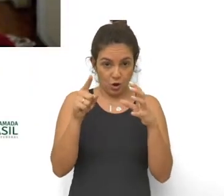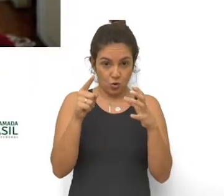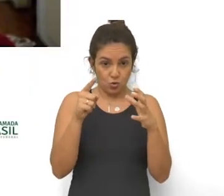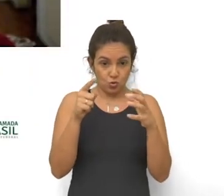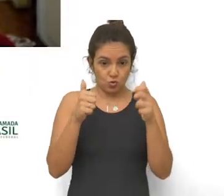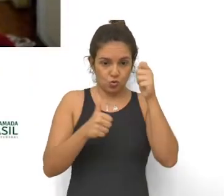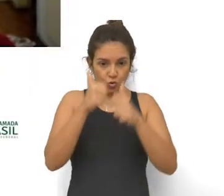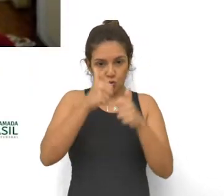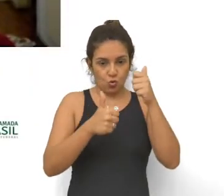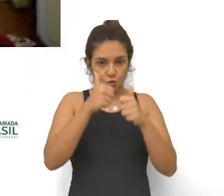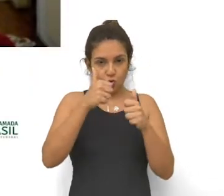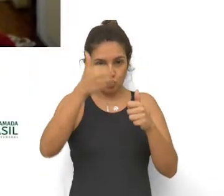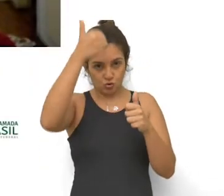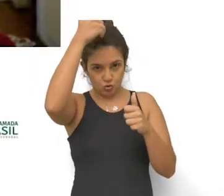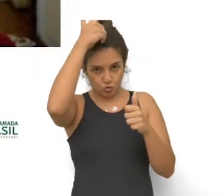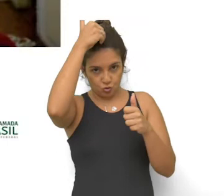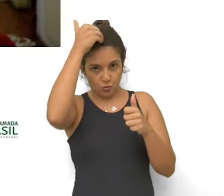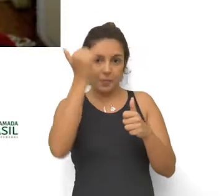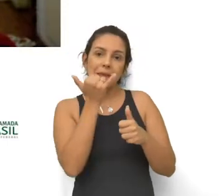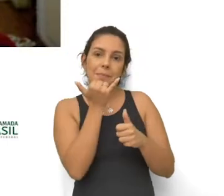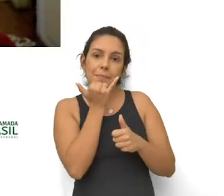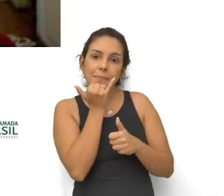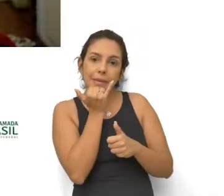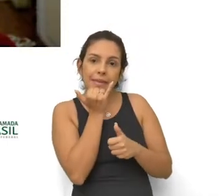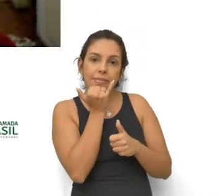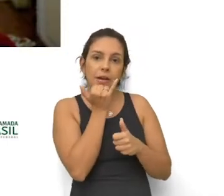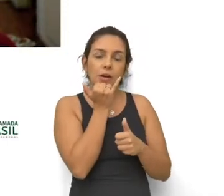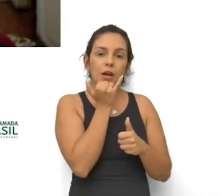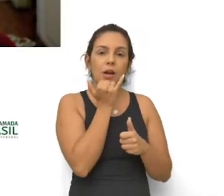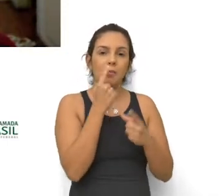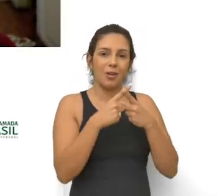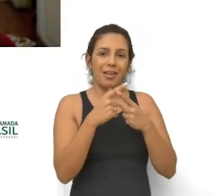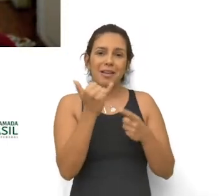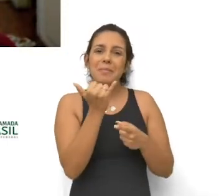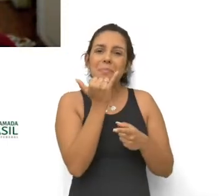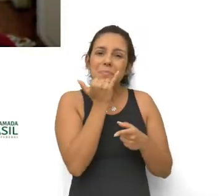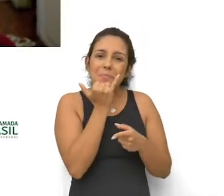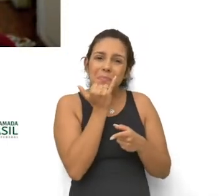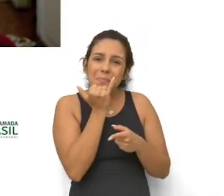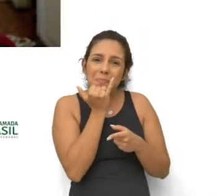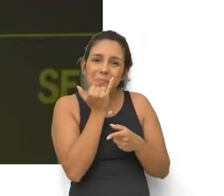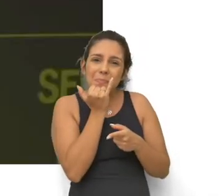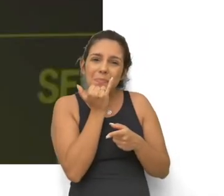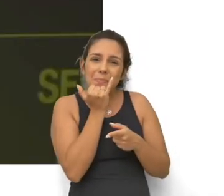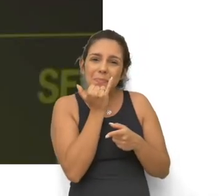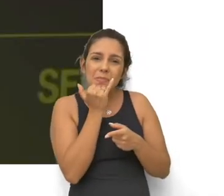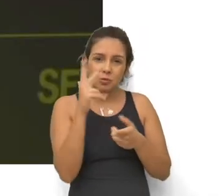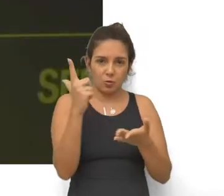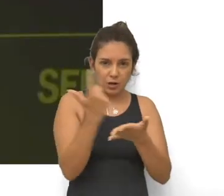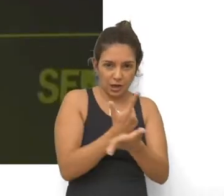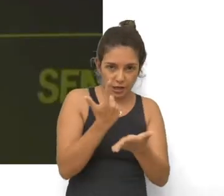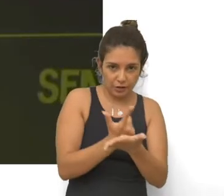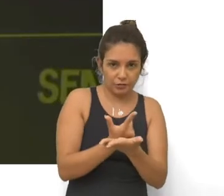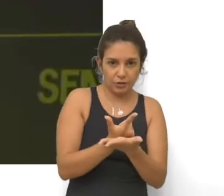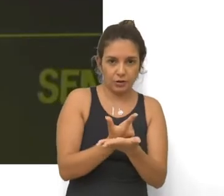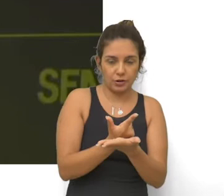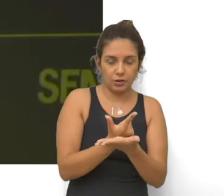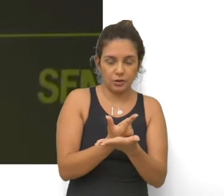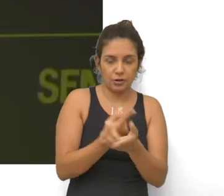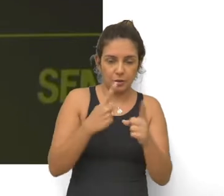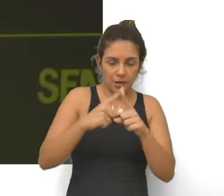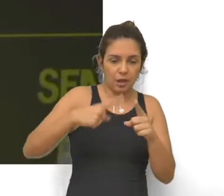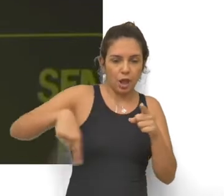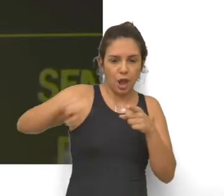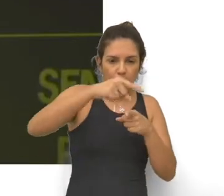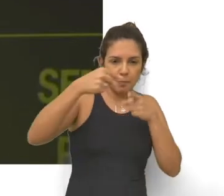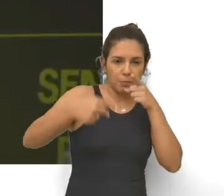né? E o perdão, eu acho que é uma coisa central no seu livro, não só no pessoal, mas no âmbito